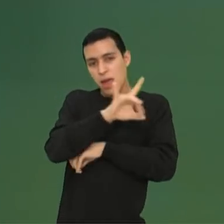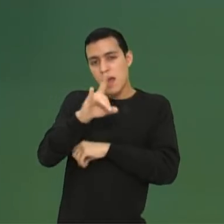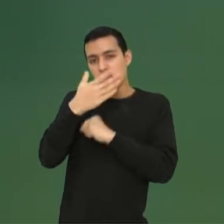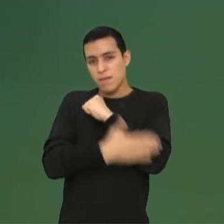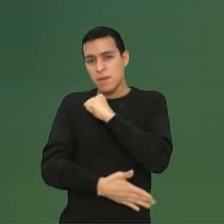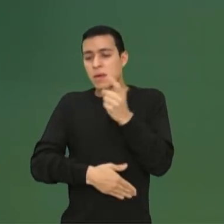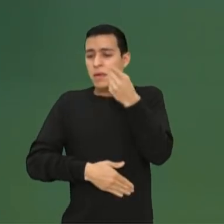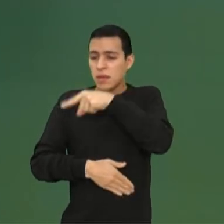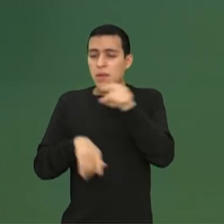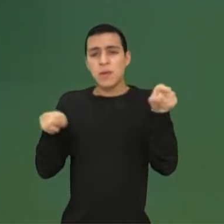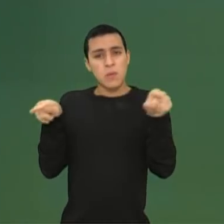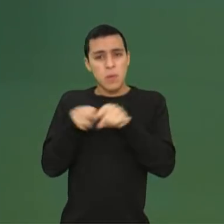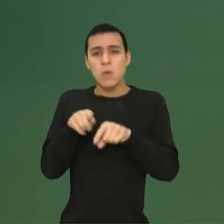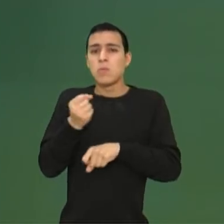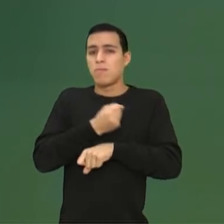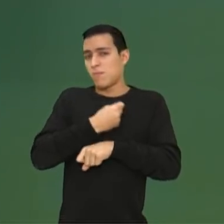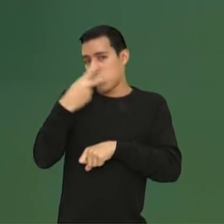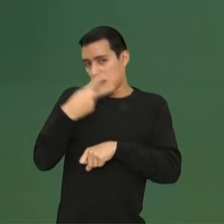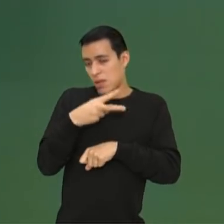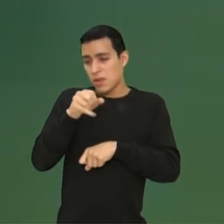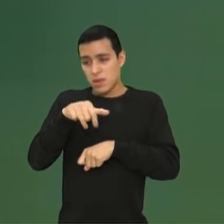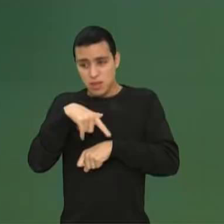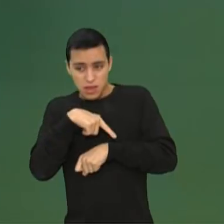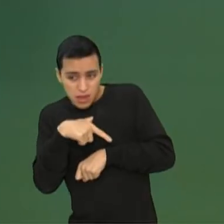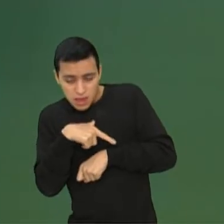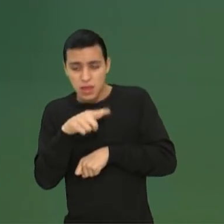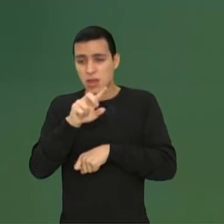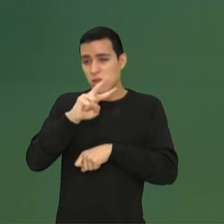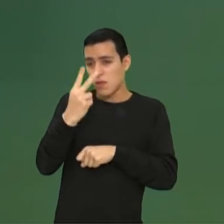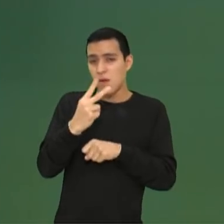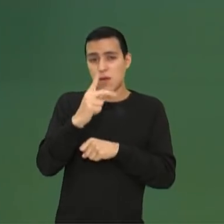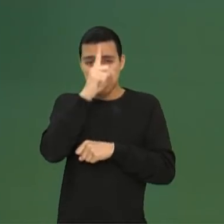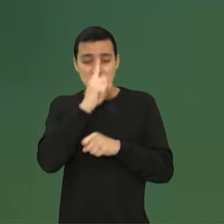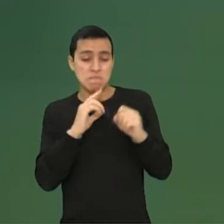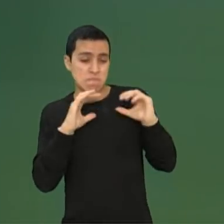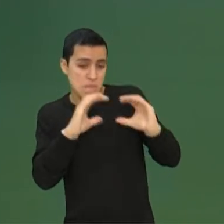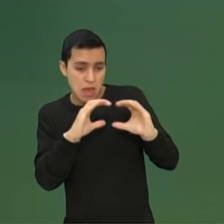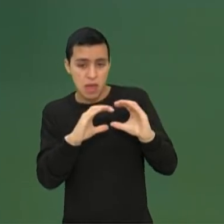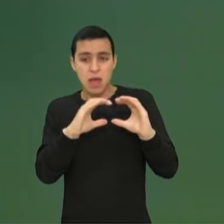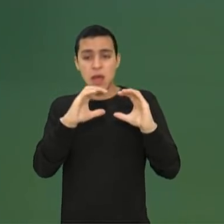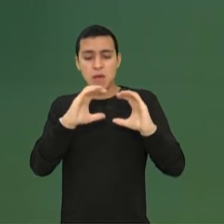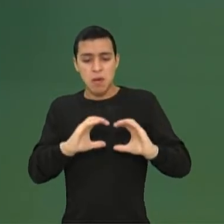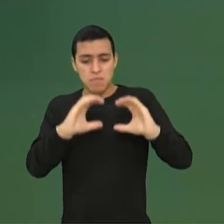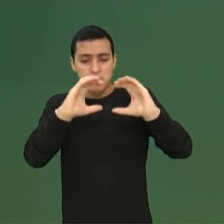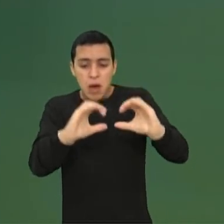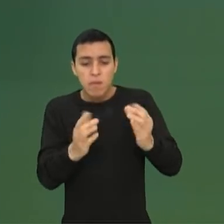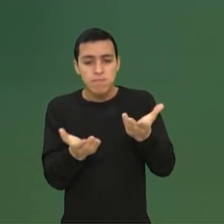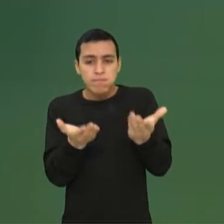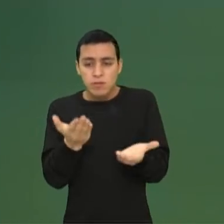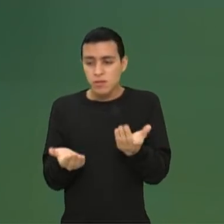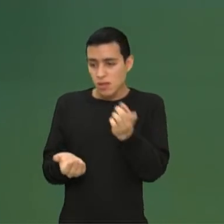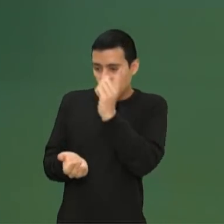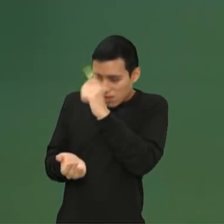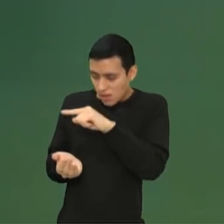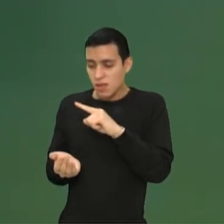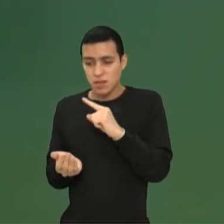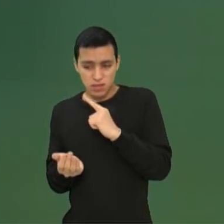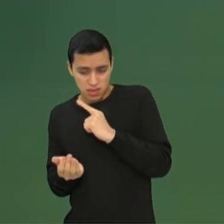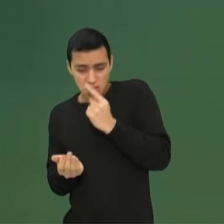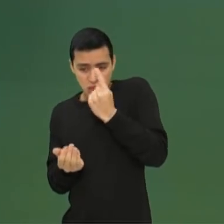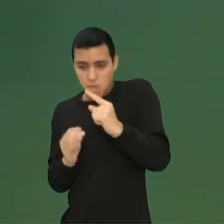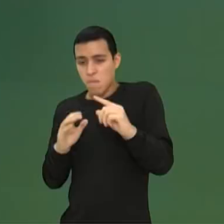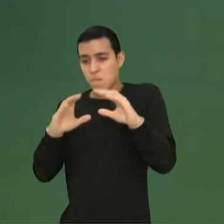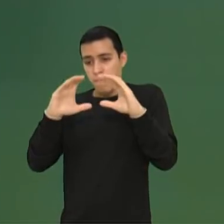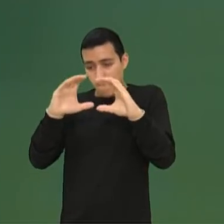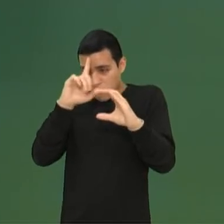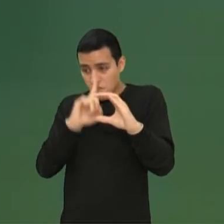A mesma coisa na balança 2. Se eu tenho 2 melões num prato e no outro prato eu tenho um melão e um peso de 1